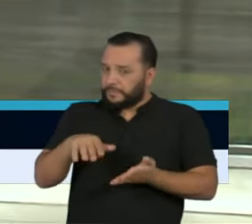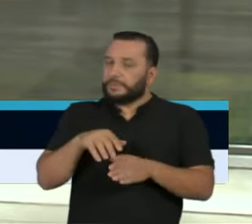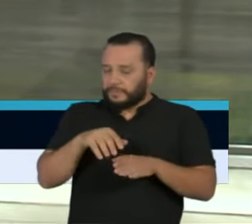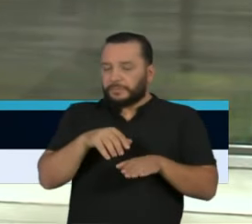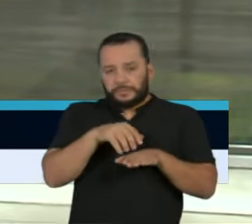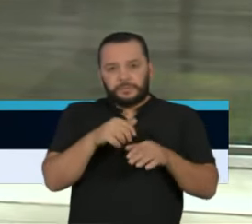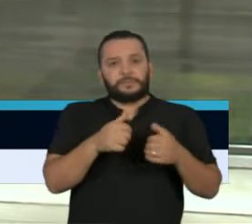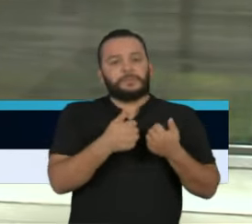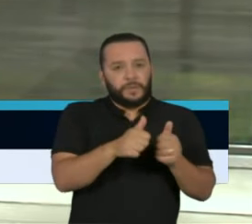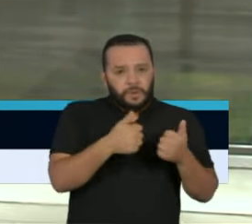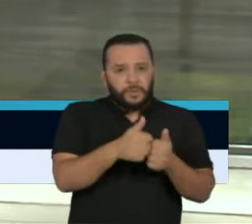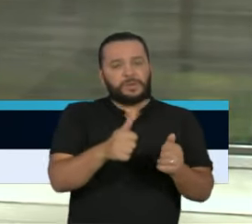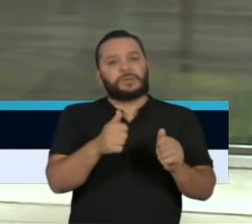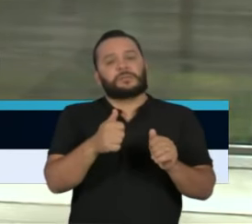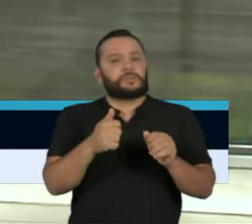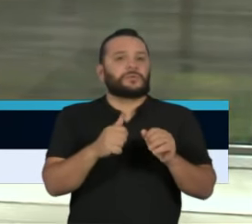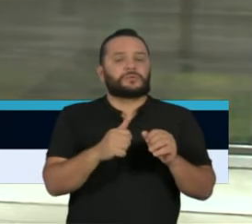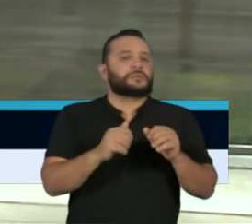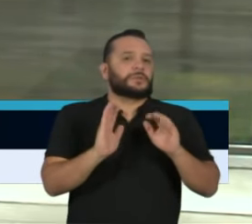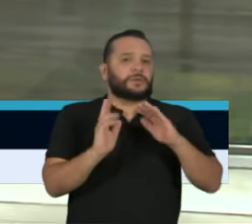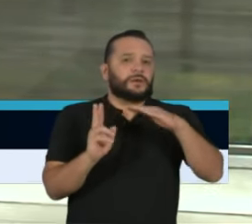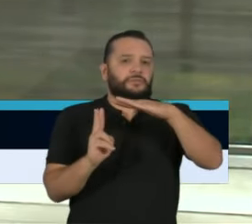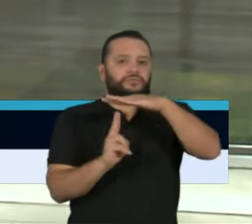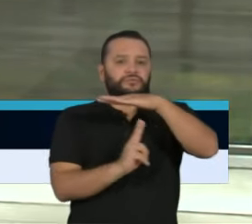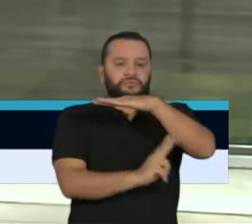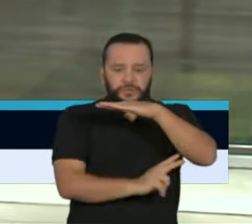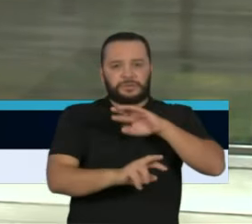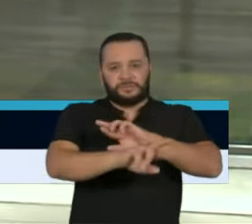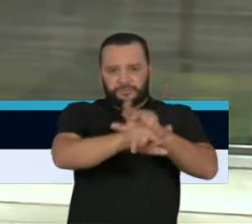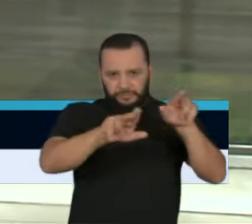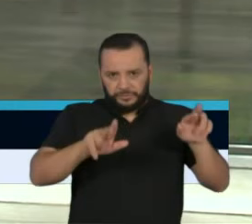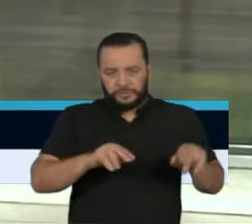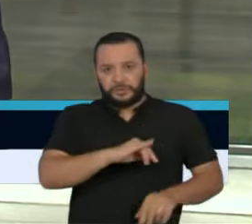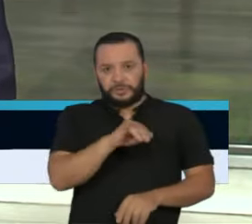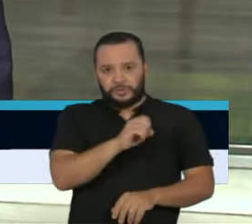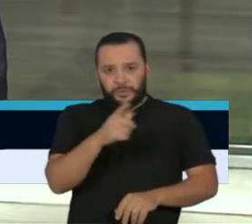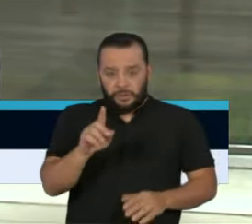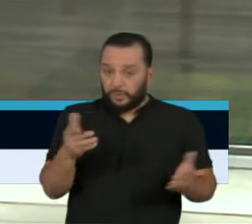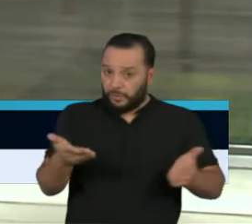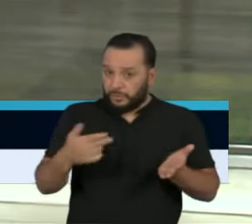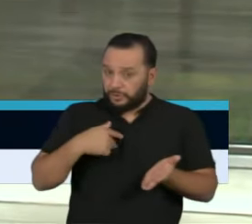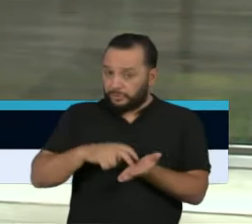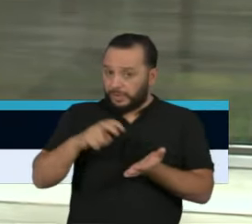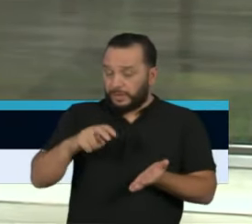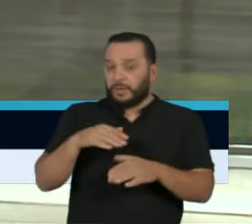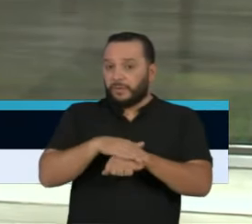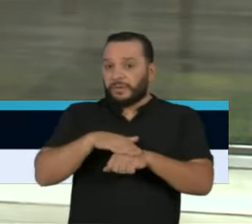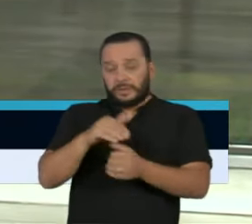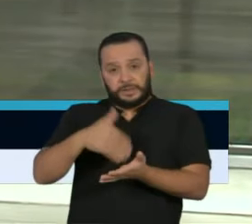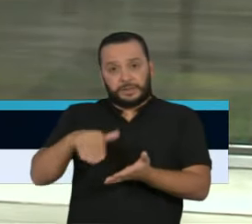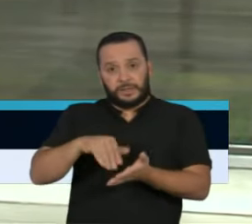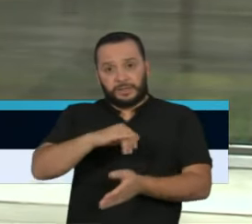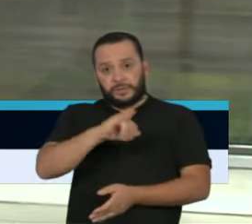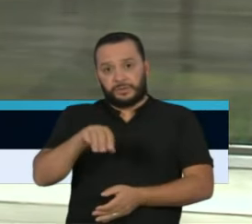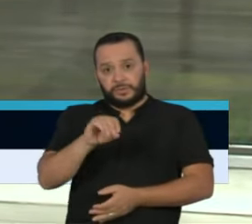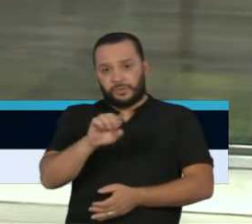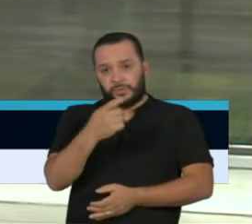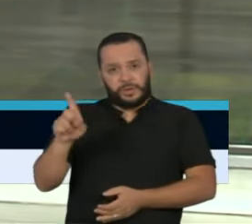e Logística, João Otaviano. Até onde sei, hoje mesmo pela manhã falei com o secretário João Otaviano, a situação é